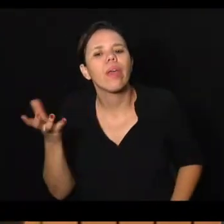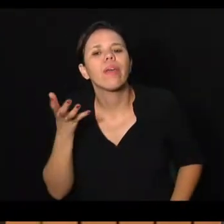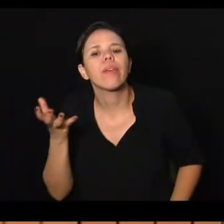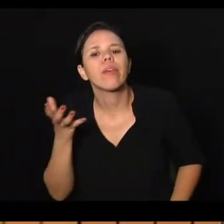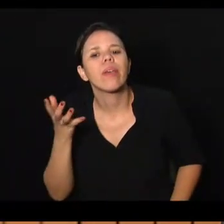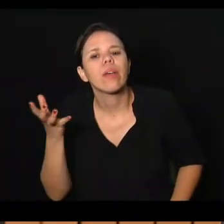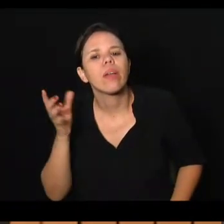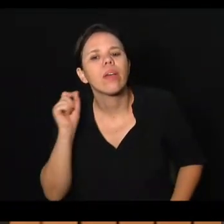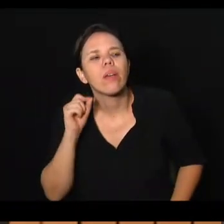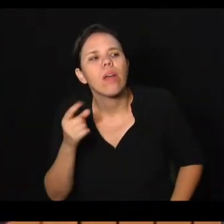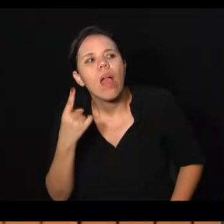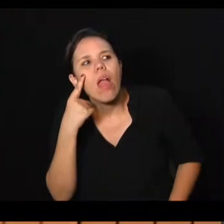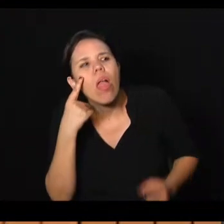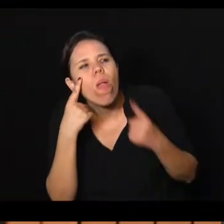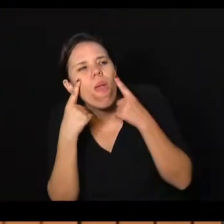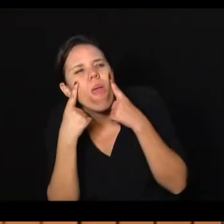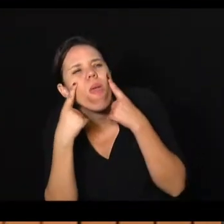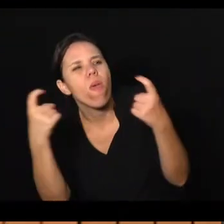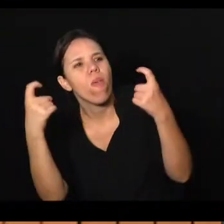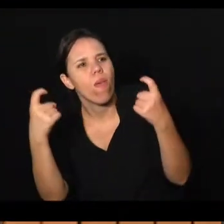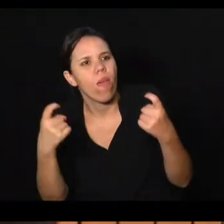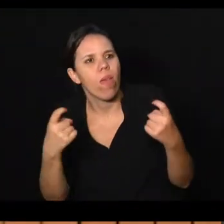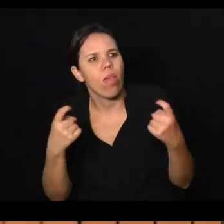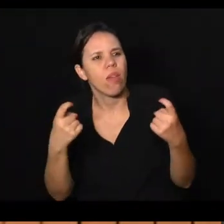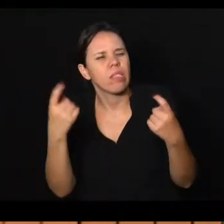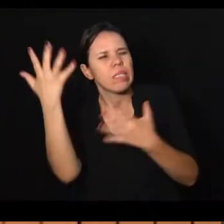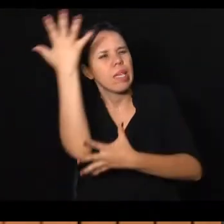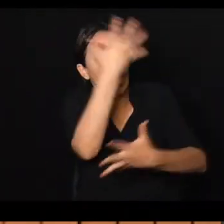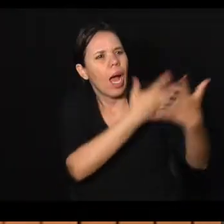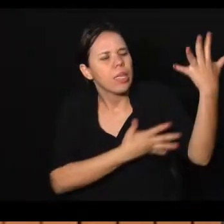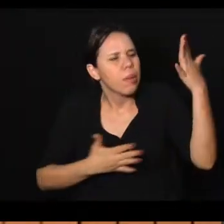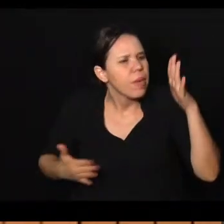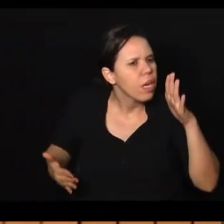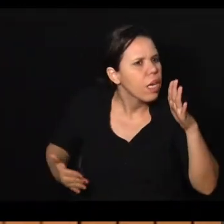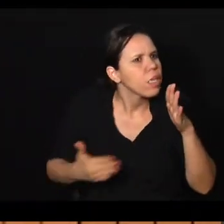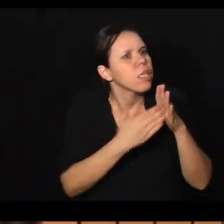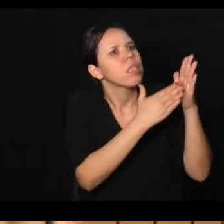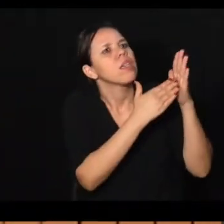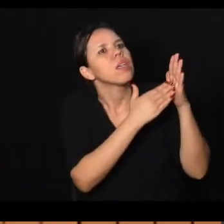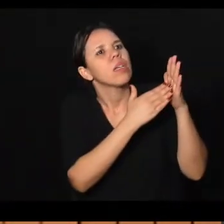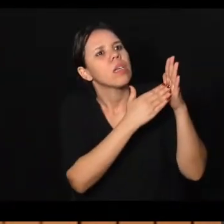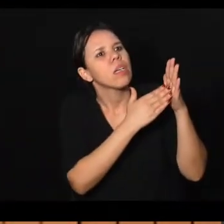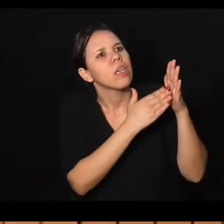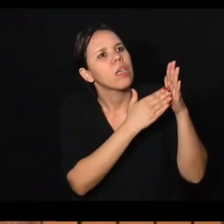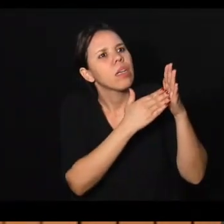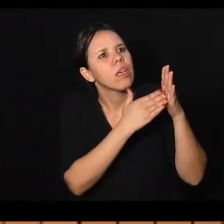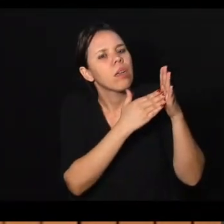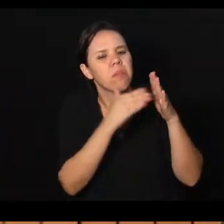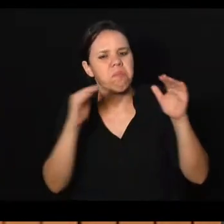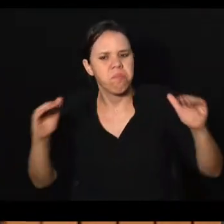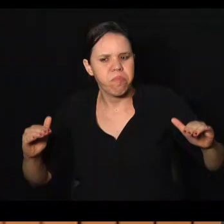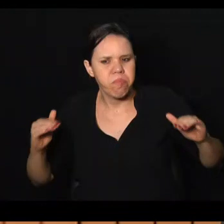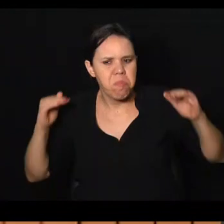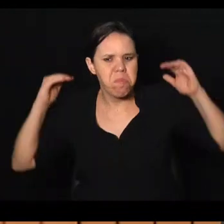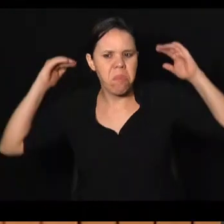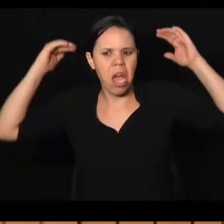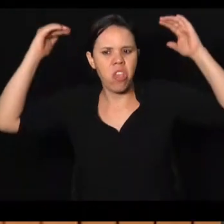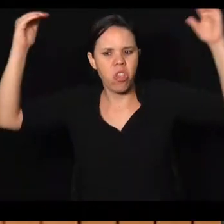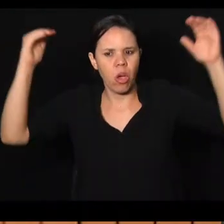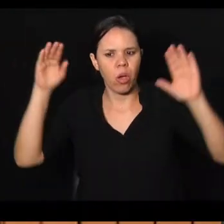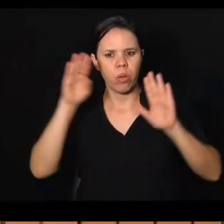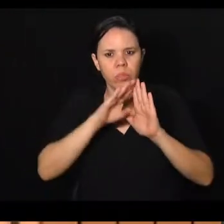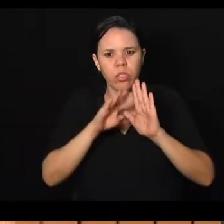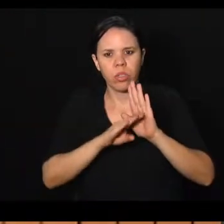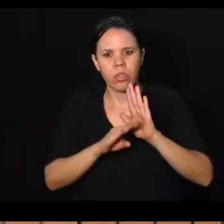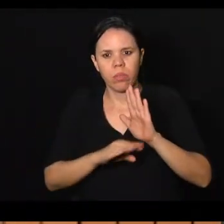interessa embaraçar e impedir o maior programa que esta nação